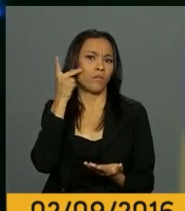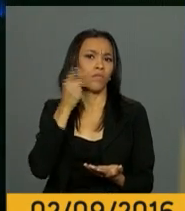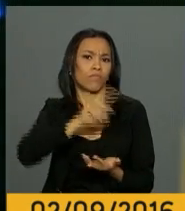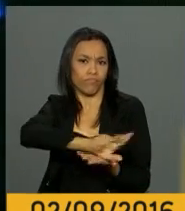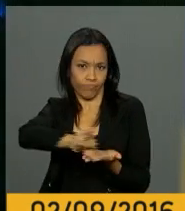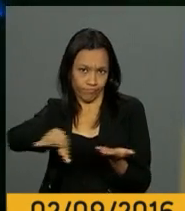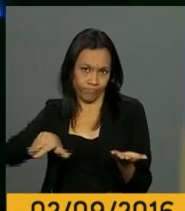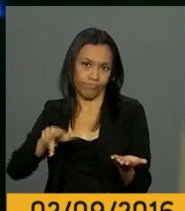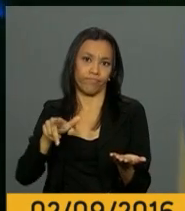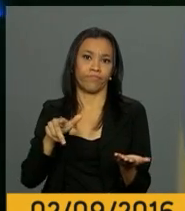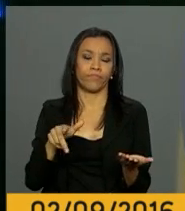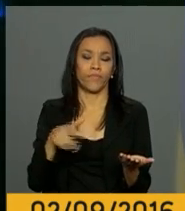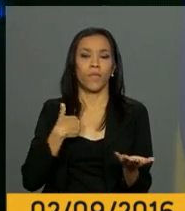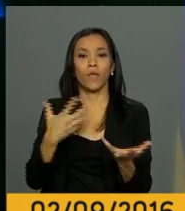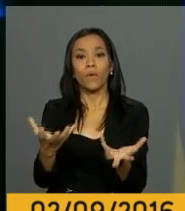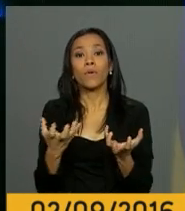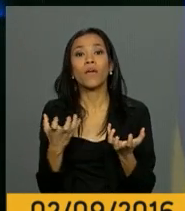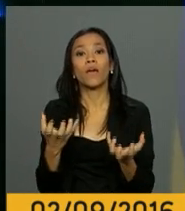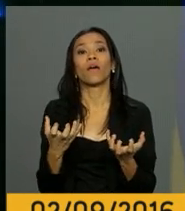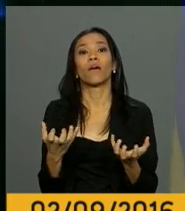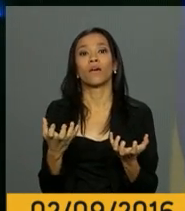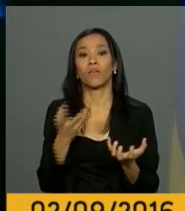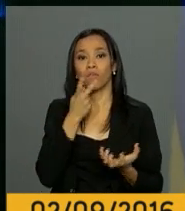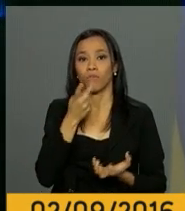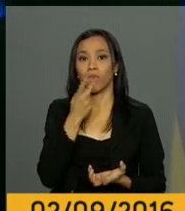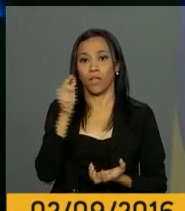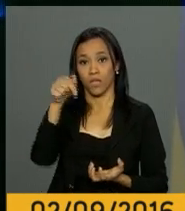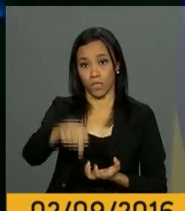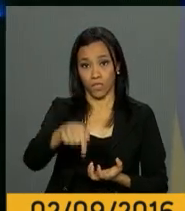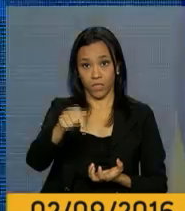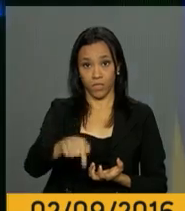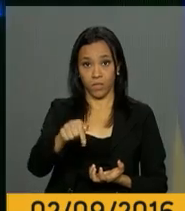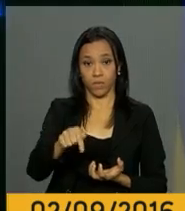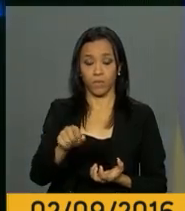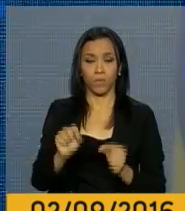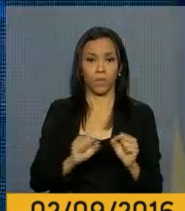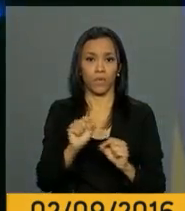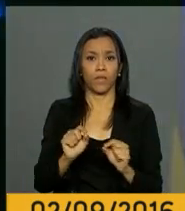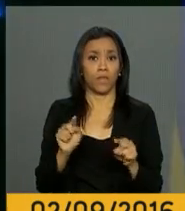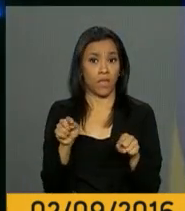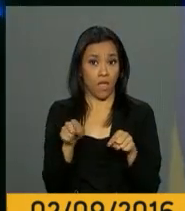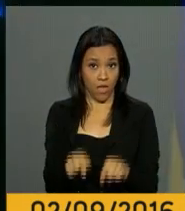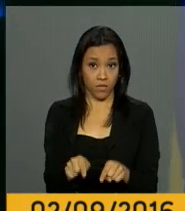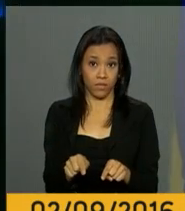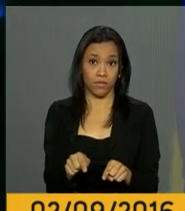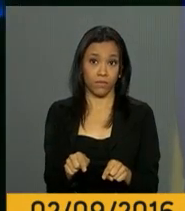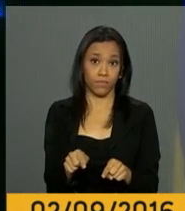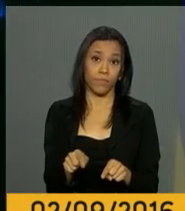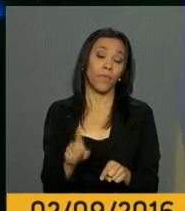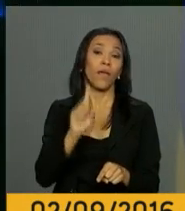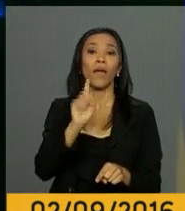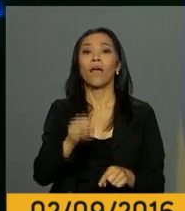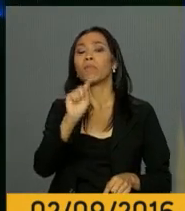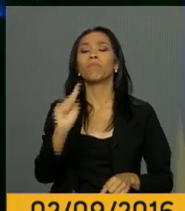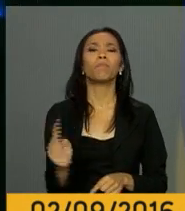eu quero registrar desde logo que esta é a